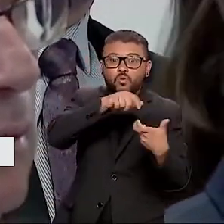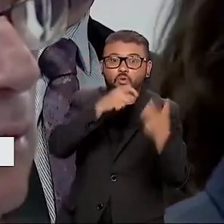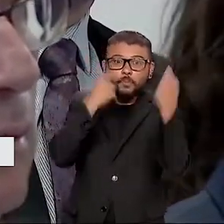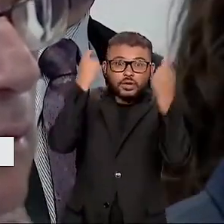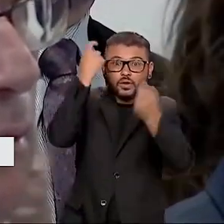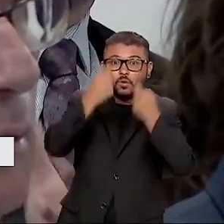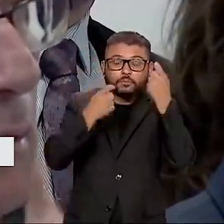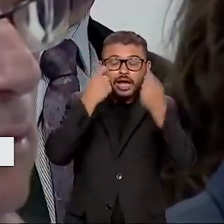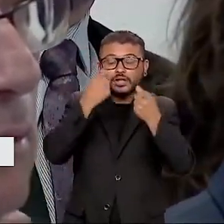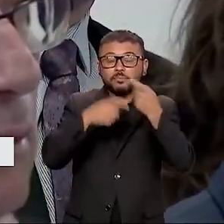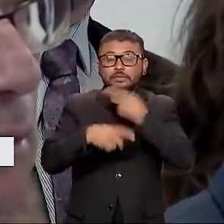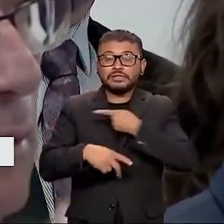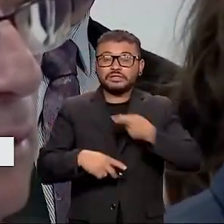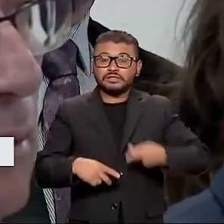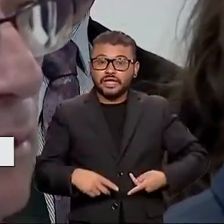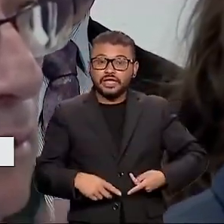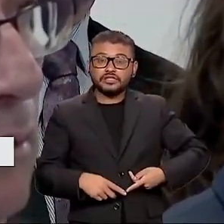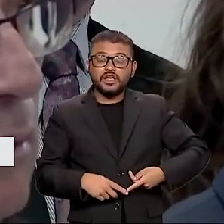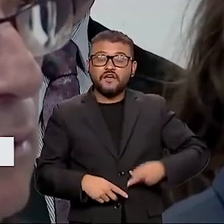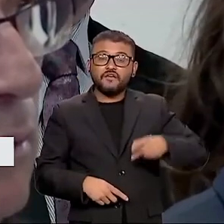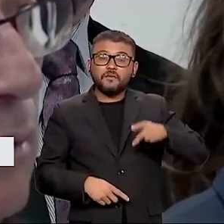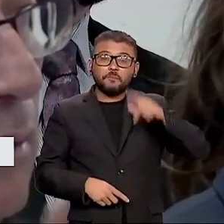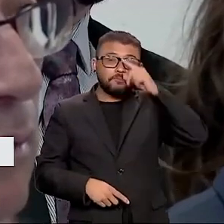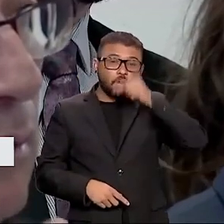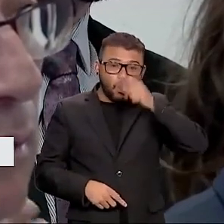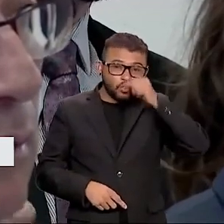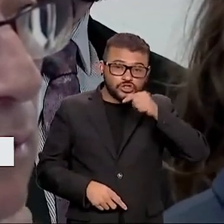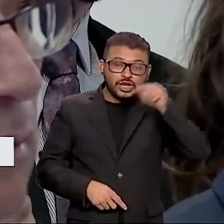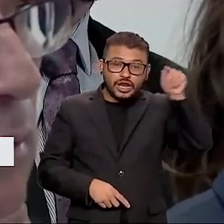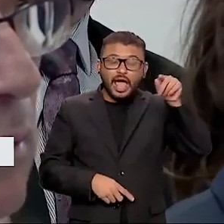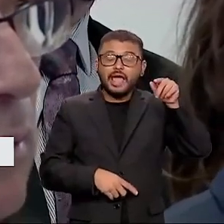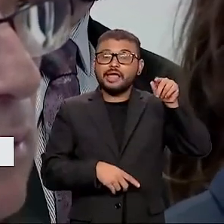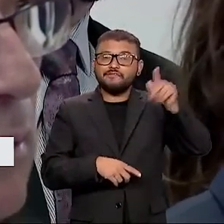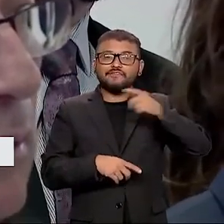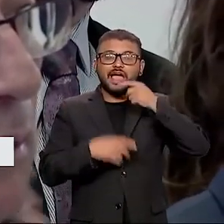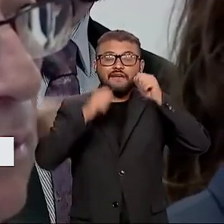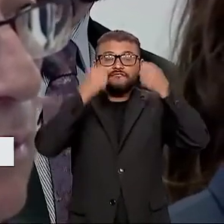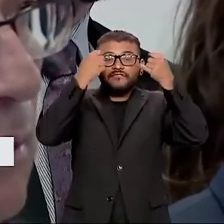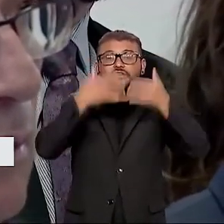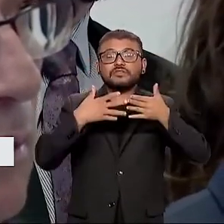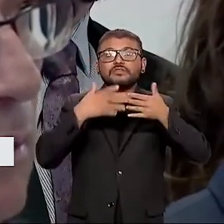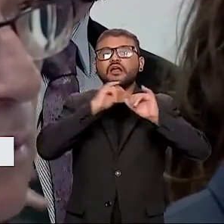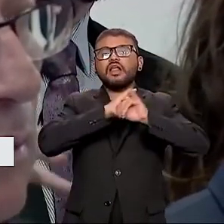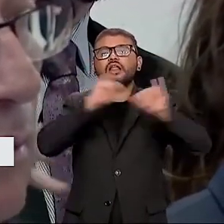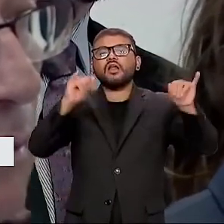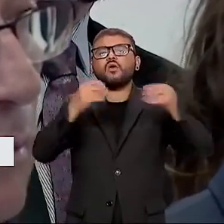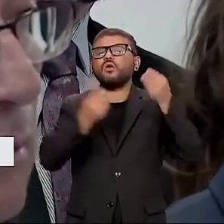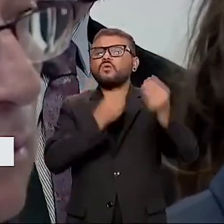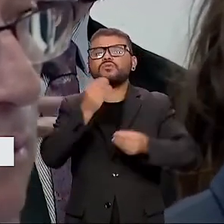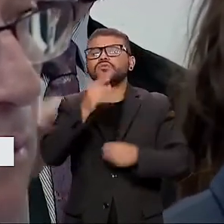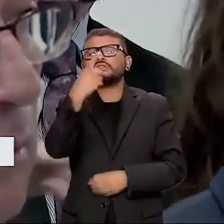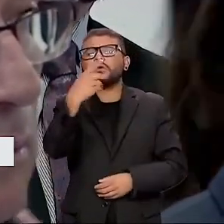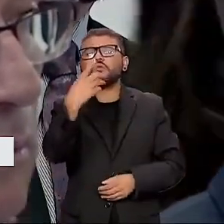presidente Vladimir Putin deve fazer um pronunciamento agora, em breve. Como é que o senhor